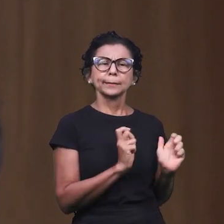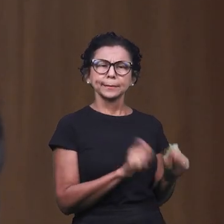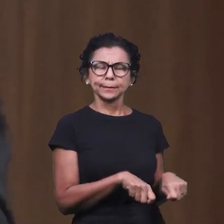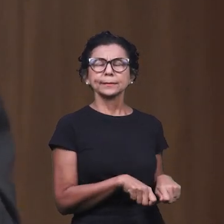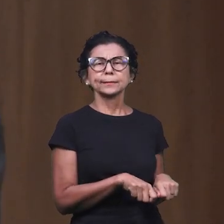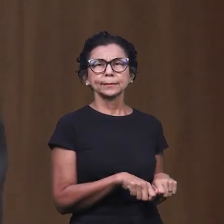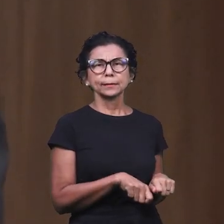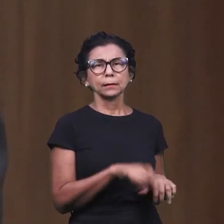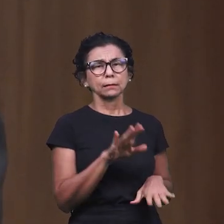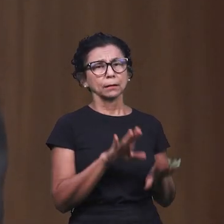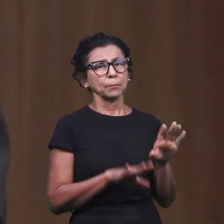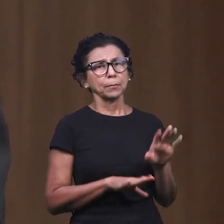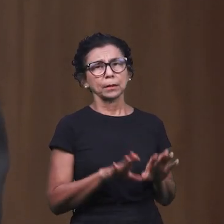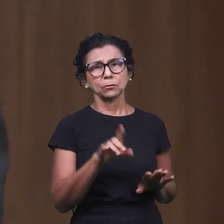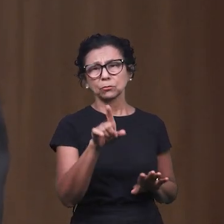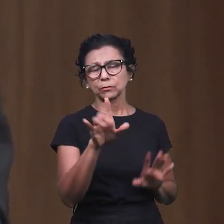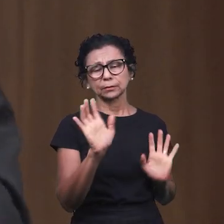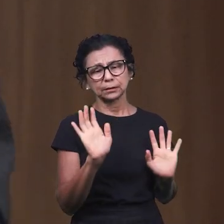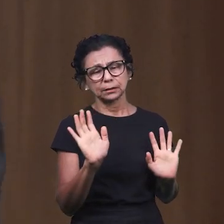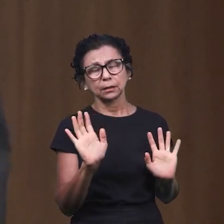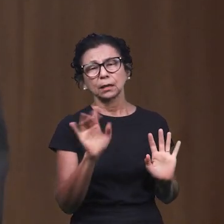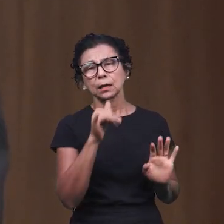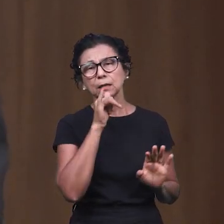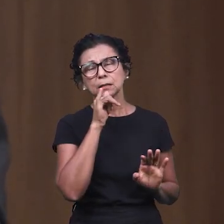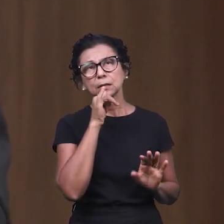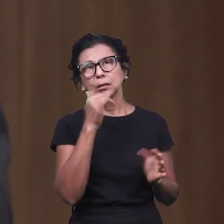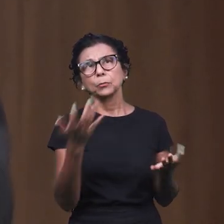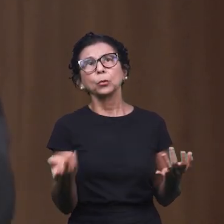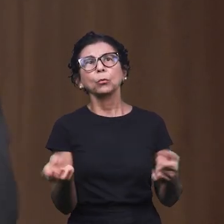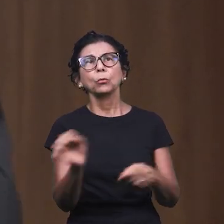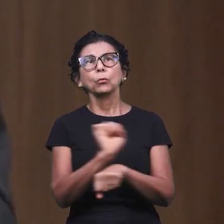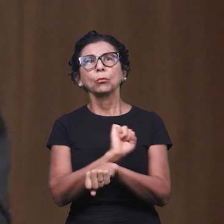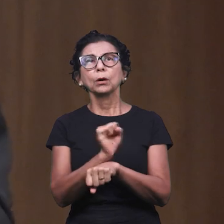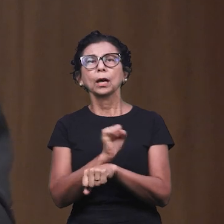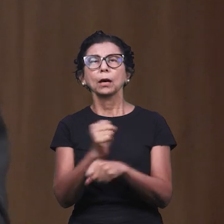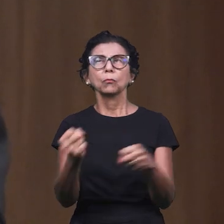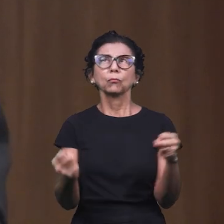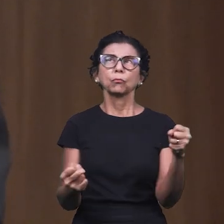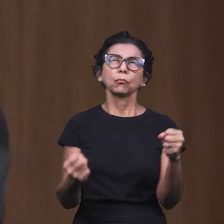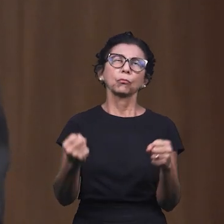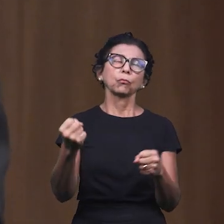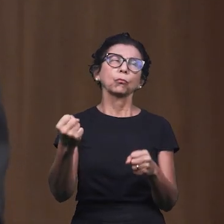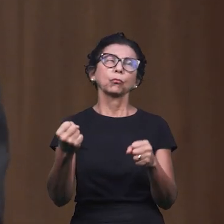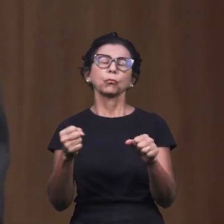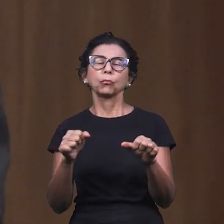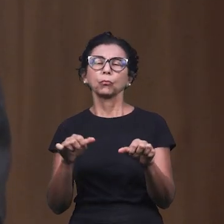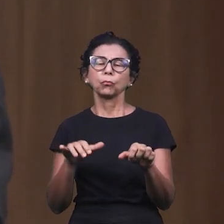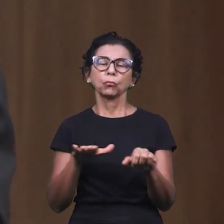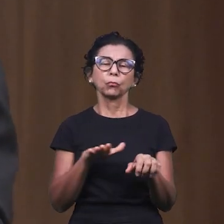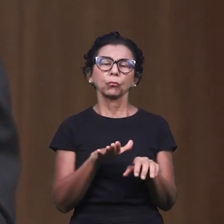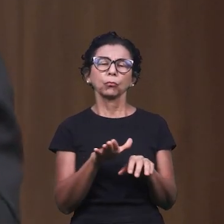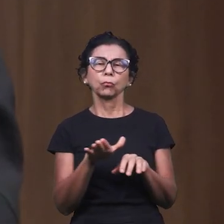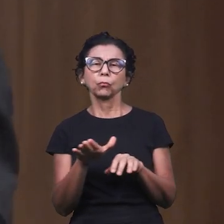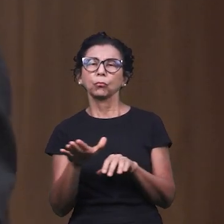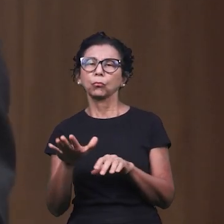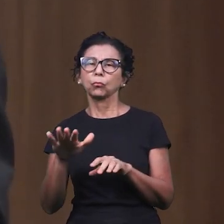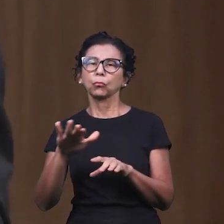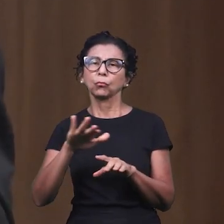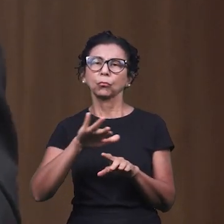os canais oficiais da Igreja Cristã Maranata, no YouTube, enfim.